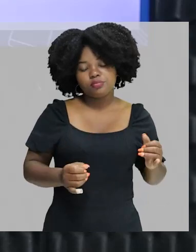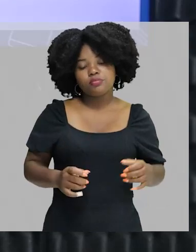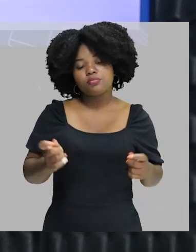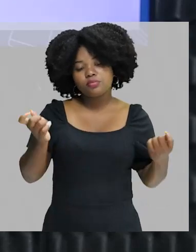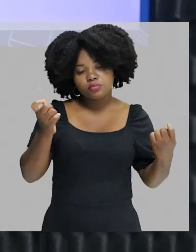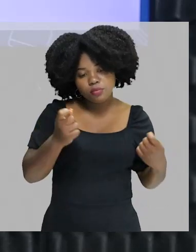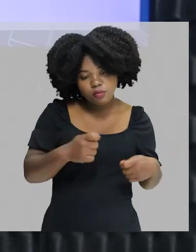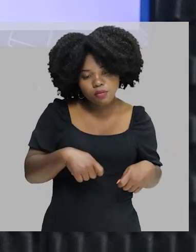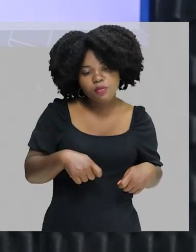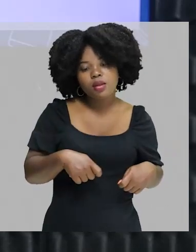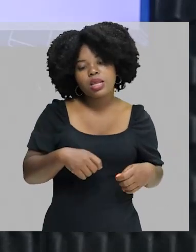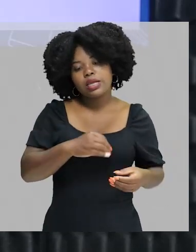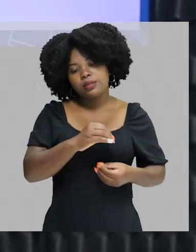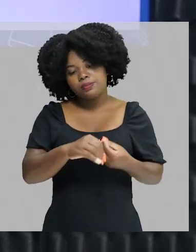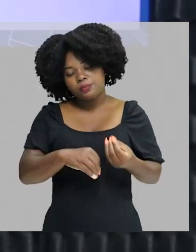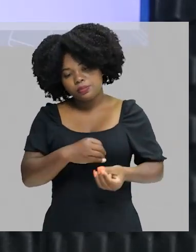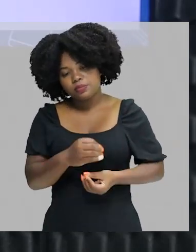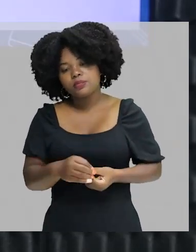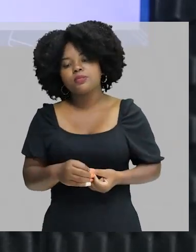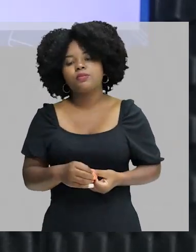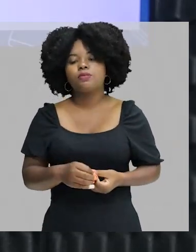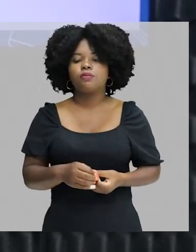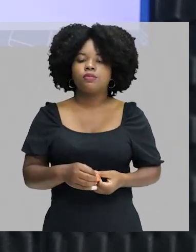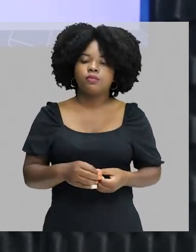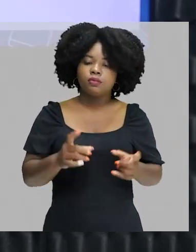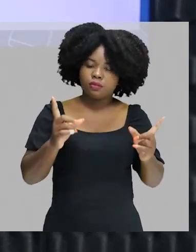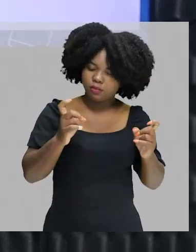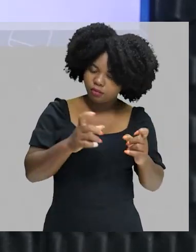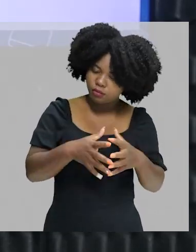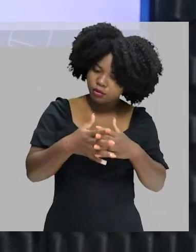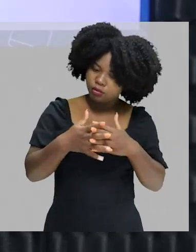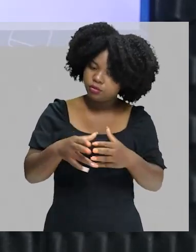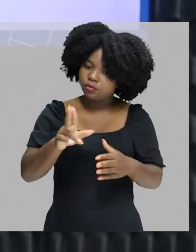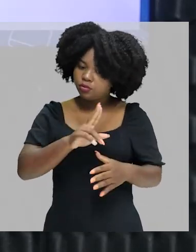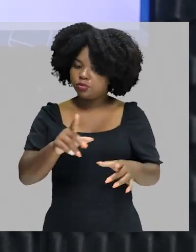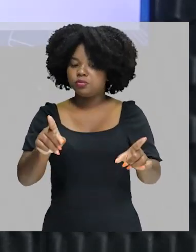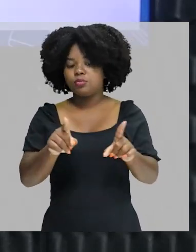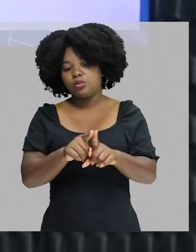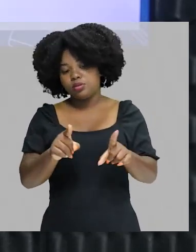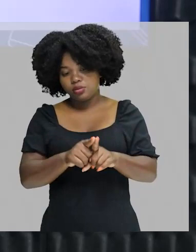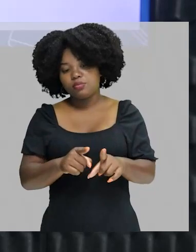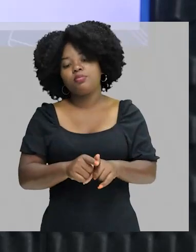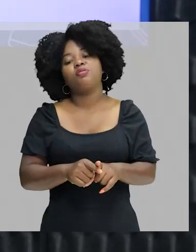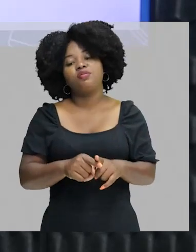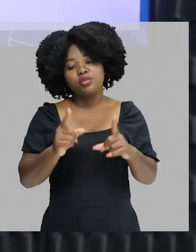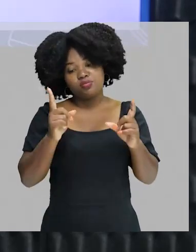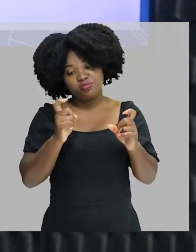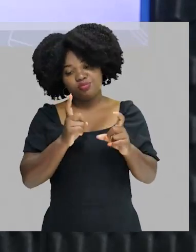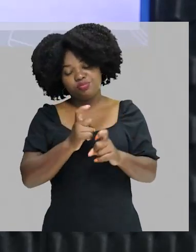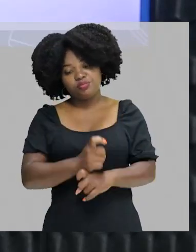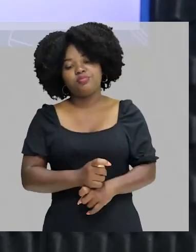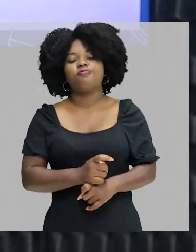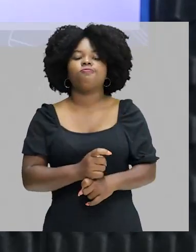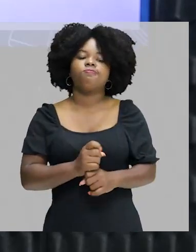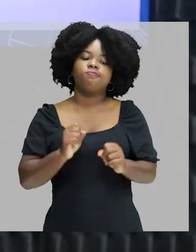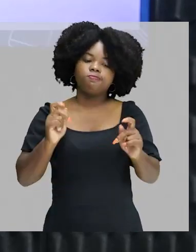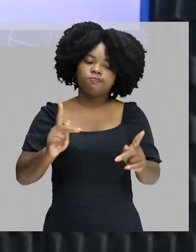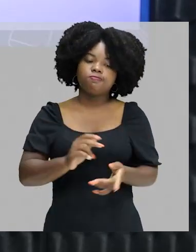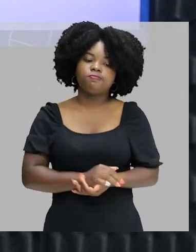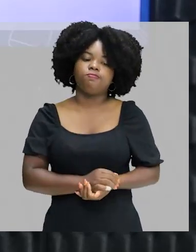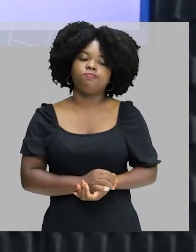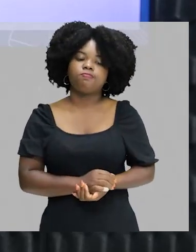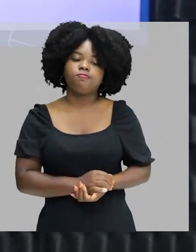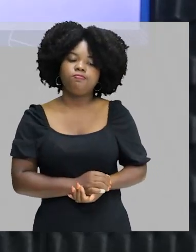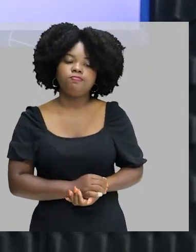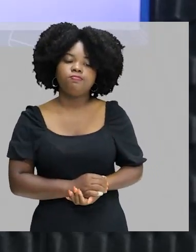quando nós temos substâncias um pouco mais complexas, o nome também vai ficando um pouco mais complexo, beleza?